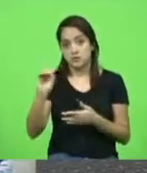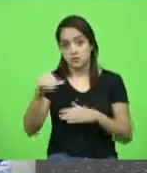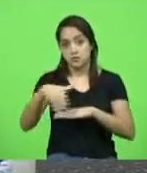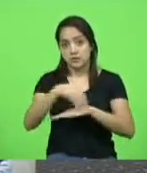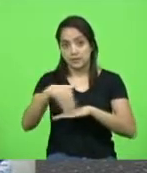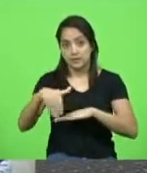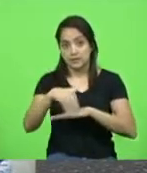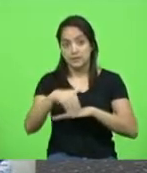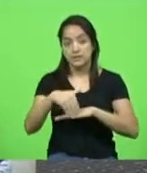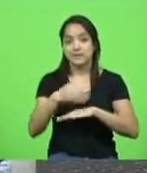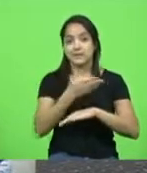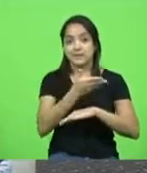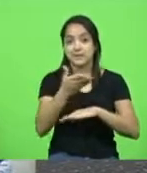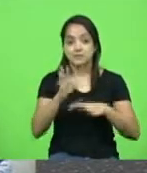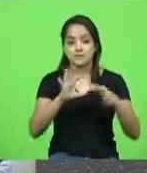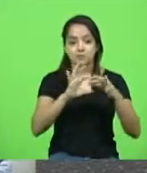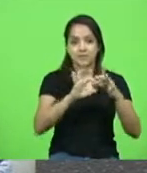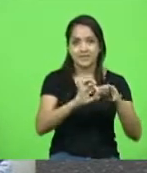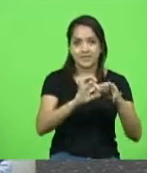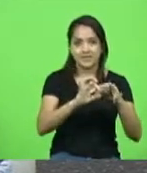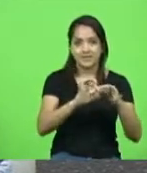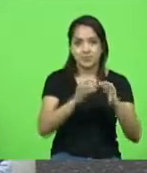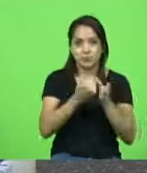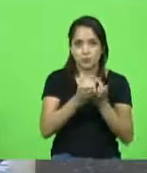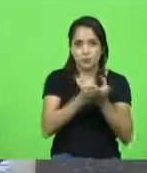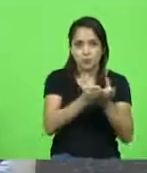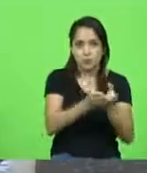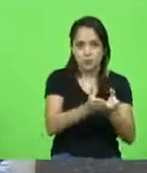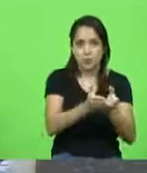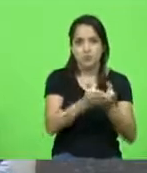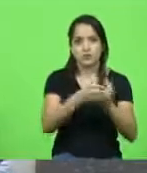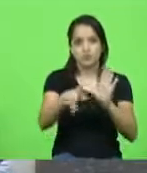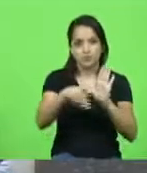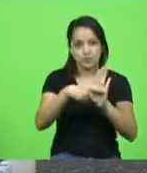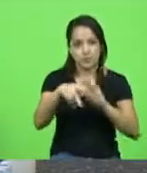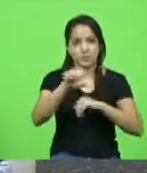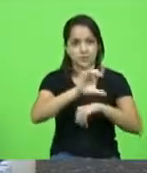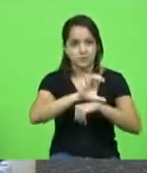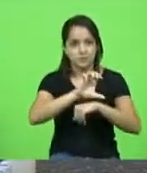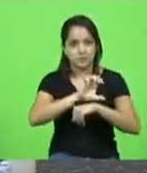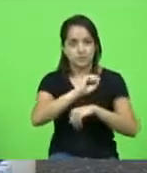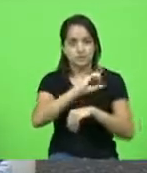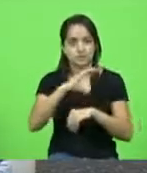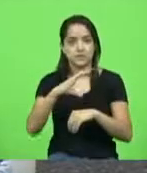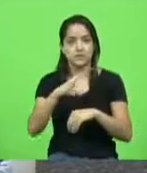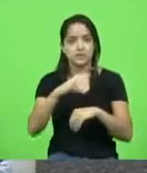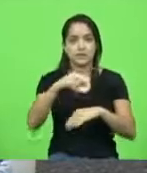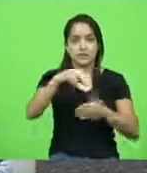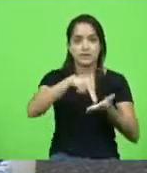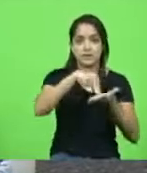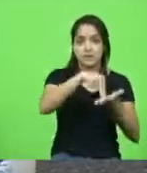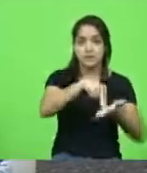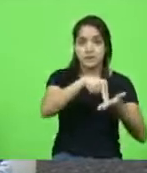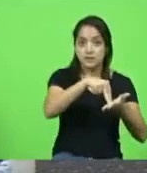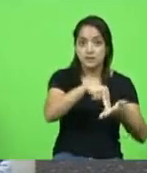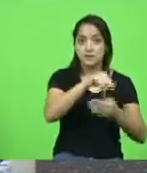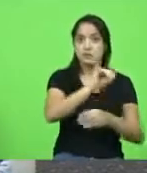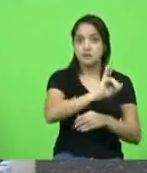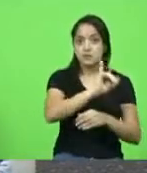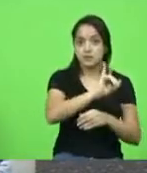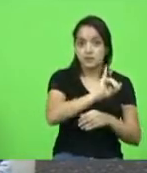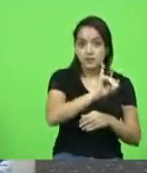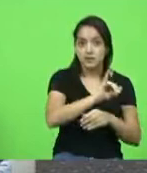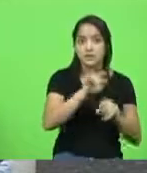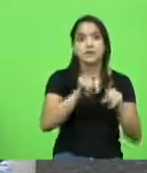são rodovias que ligam os portos de Santa Catarina liga o porto de Itajaí Navegantes liga o porto de